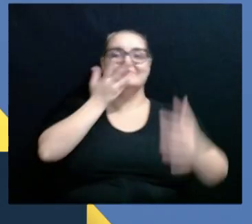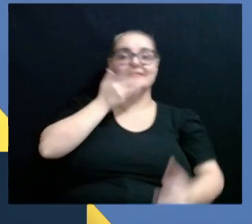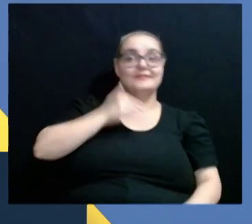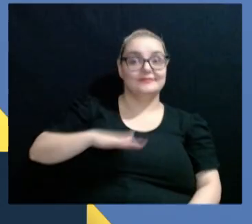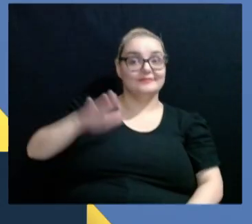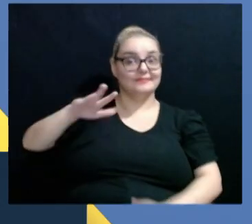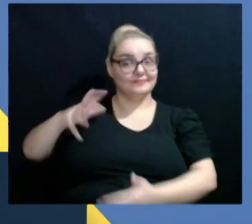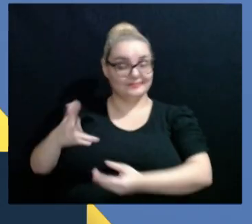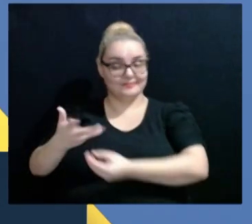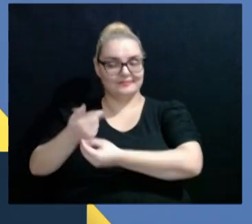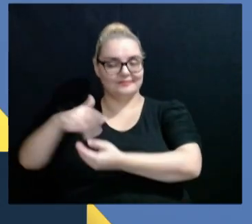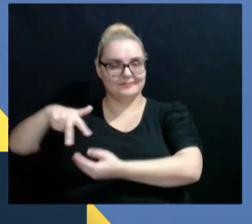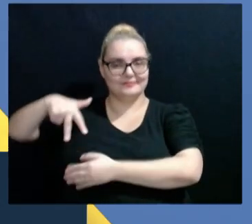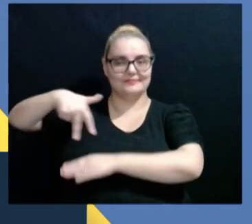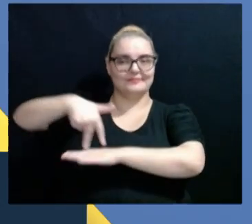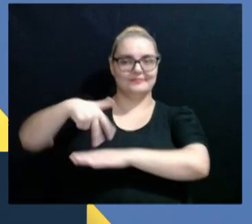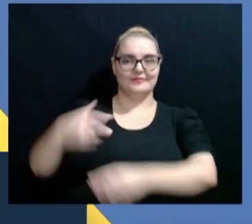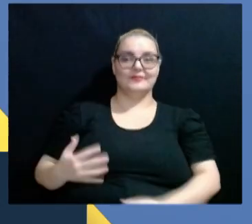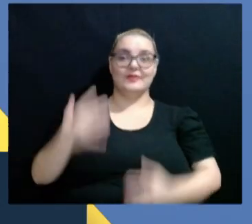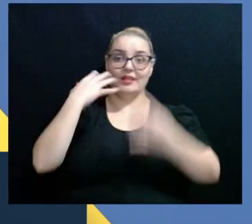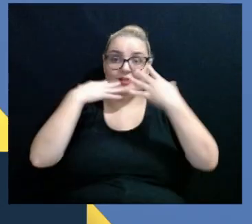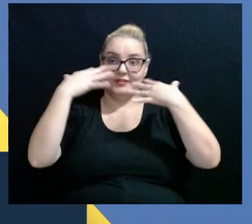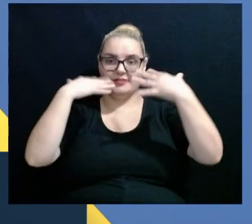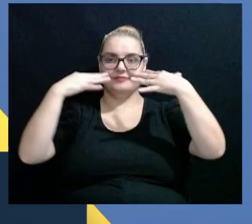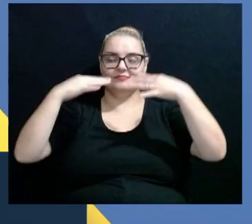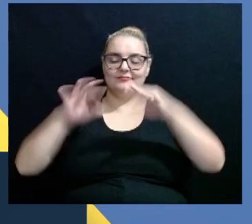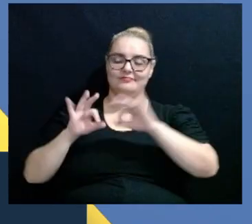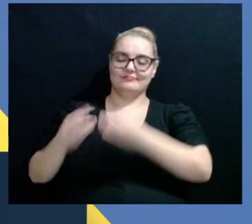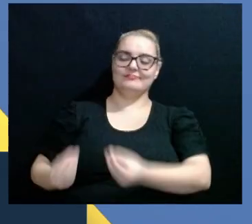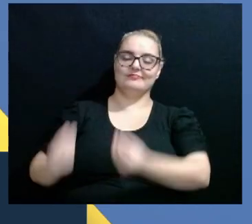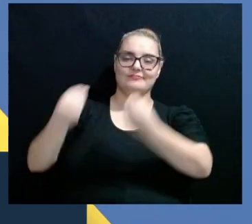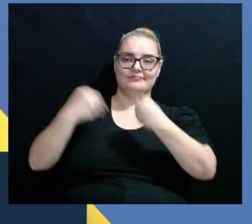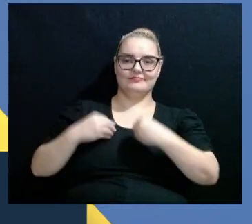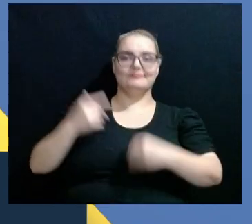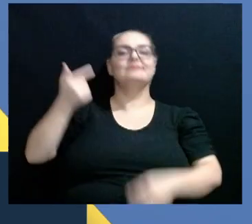que começa na infância do artista e na inspiração